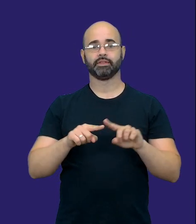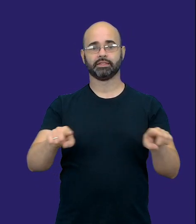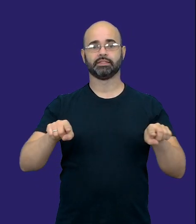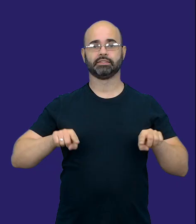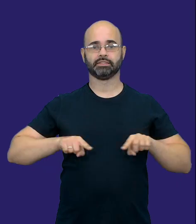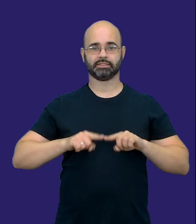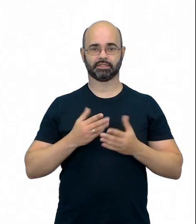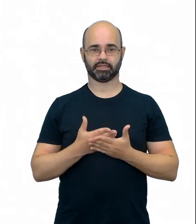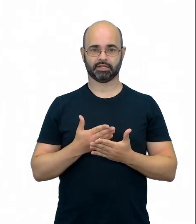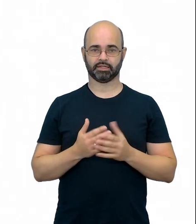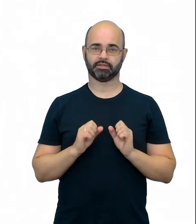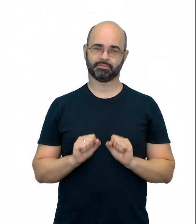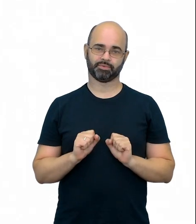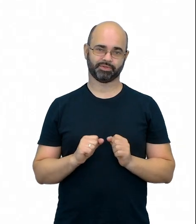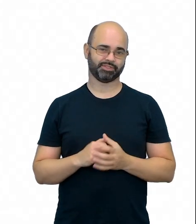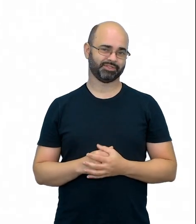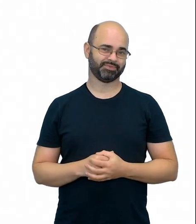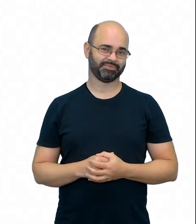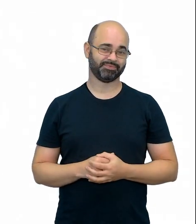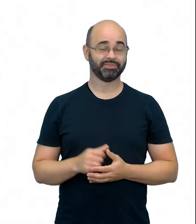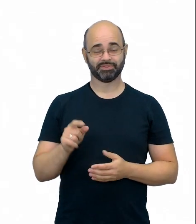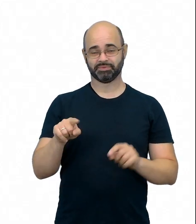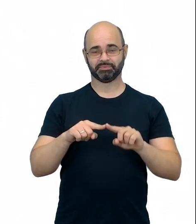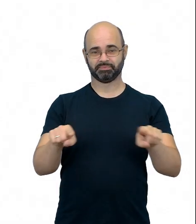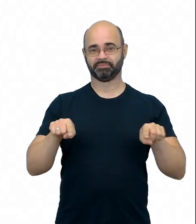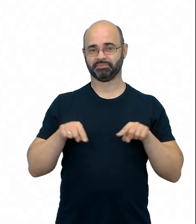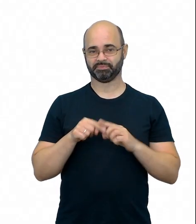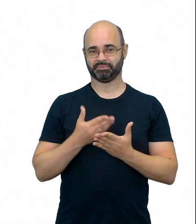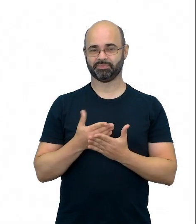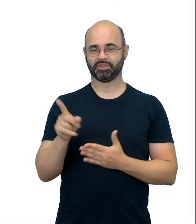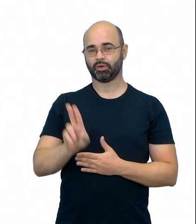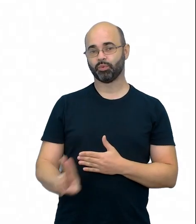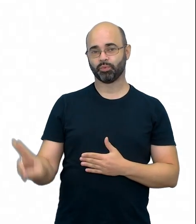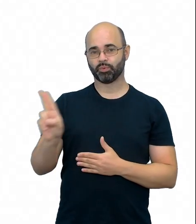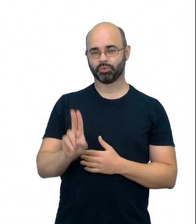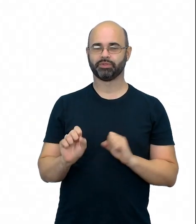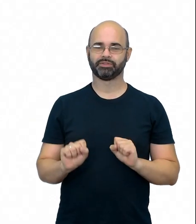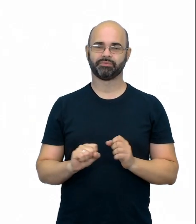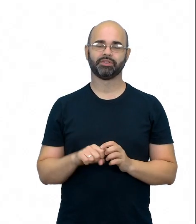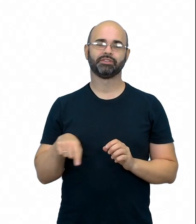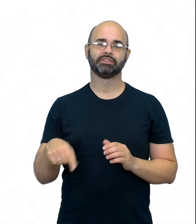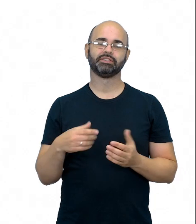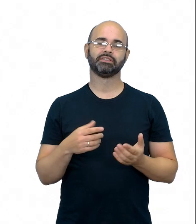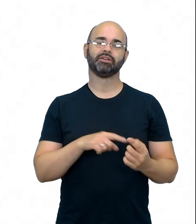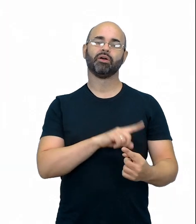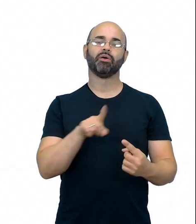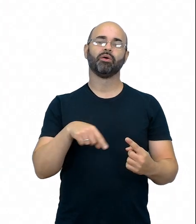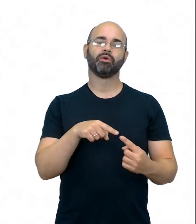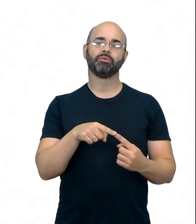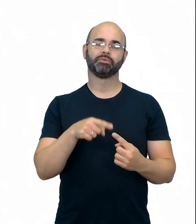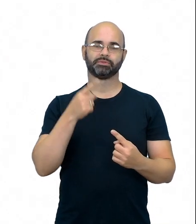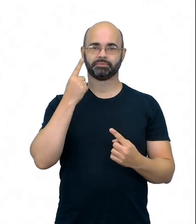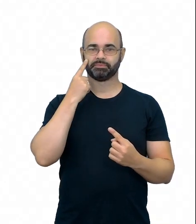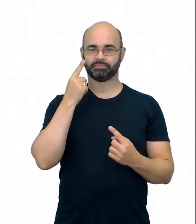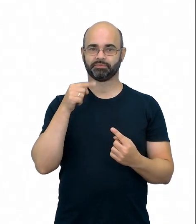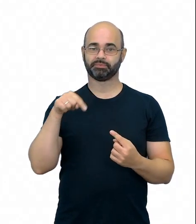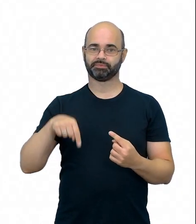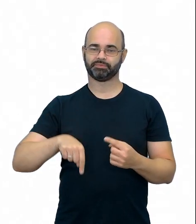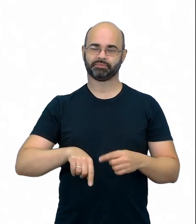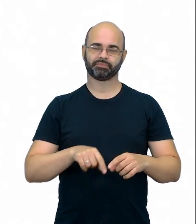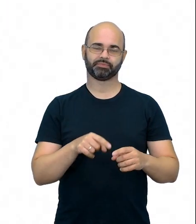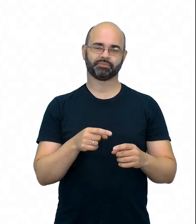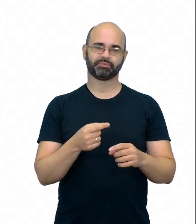Vamos dar início aí falando sobre os objetivos dessa nossa